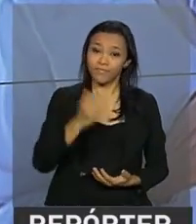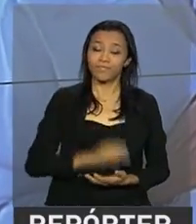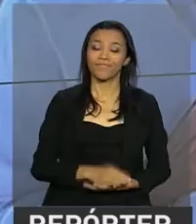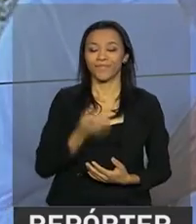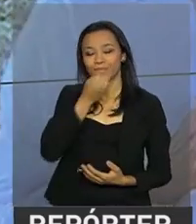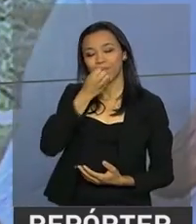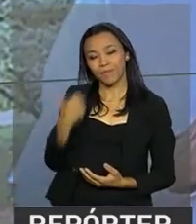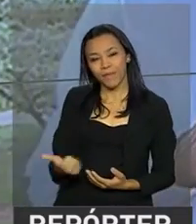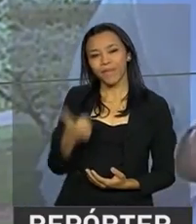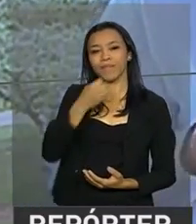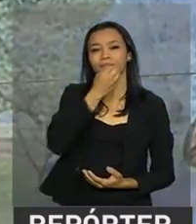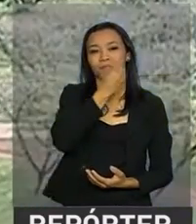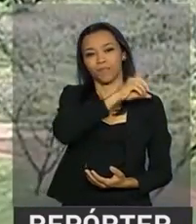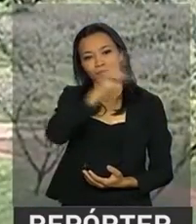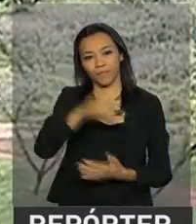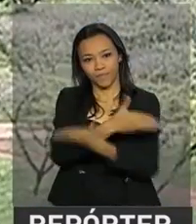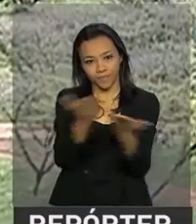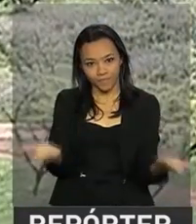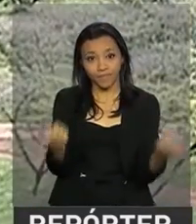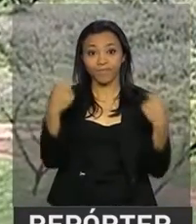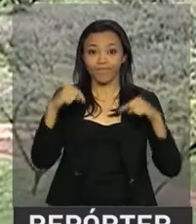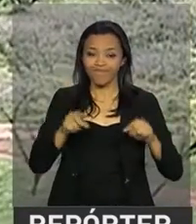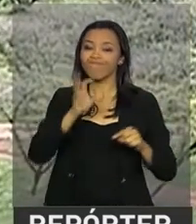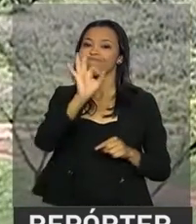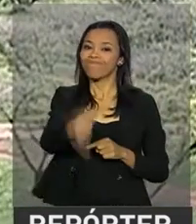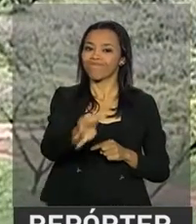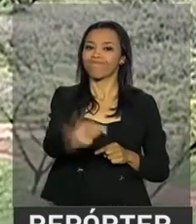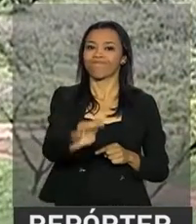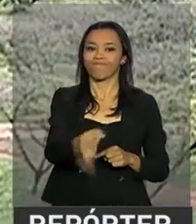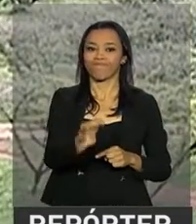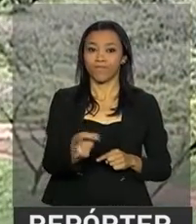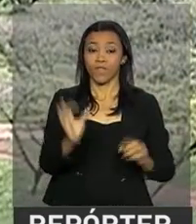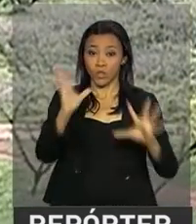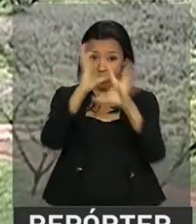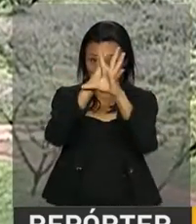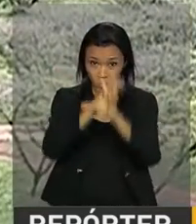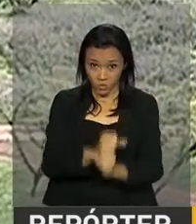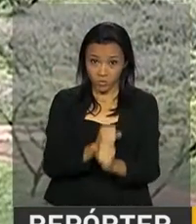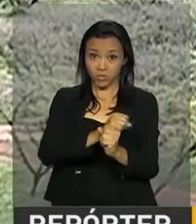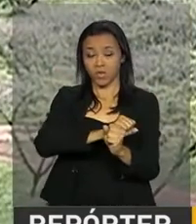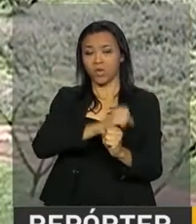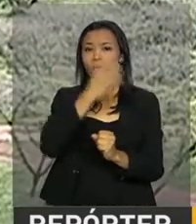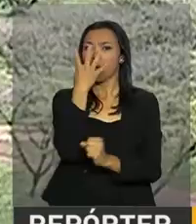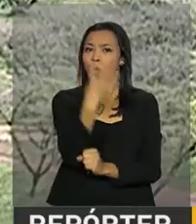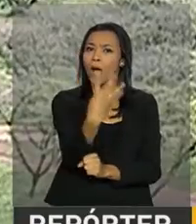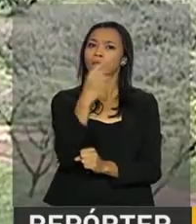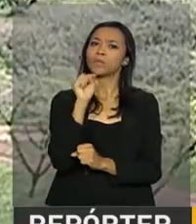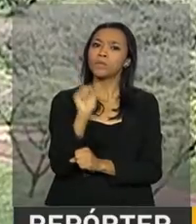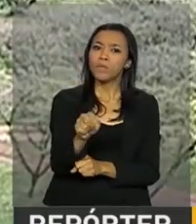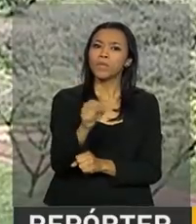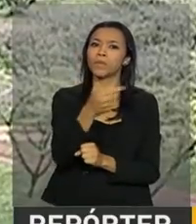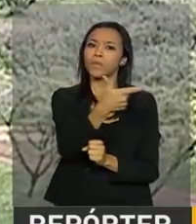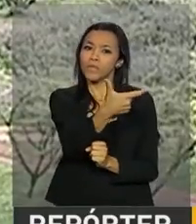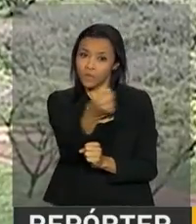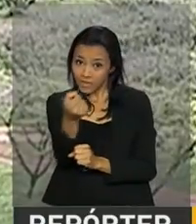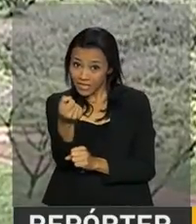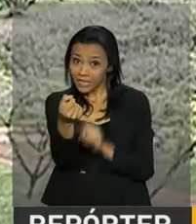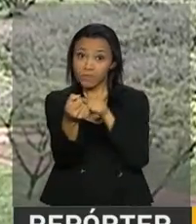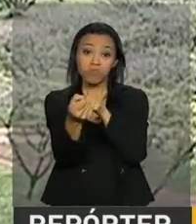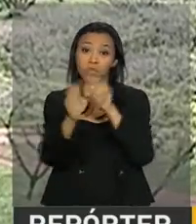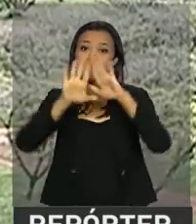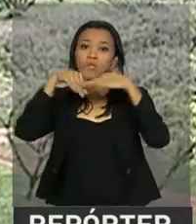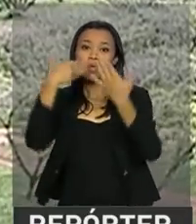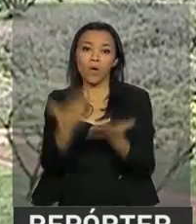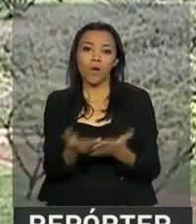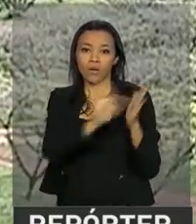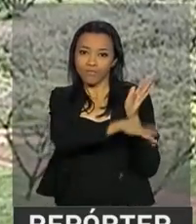tudo bom? Bom dia a todos. Olha, é isso mesmo, Renata. No total, são 4.200 escolas do